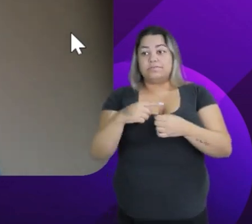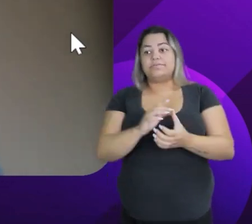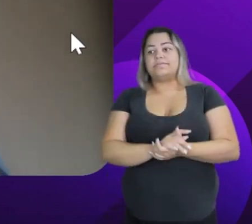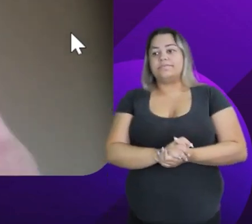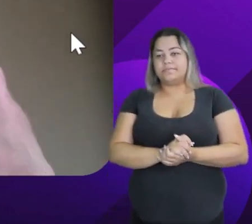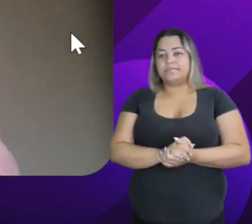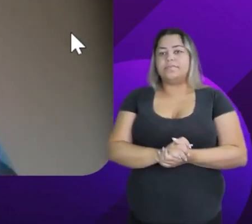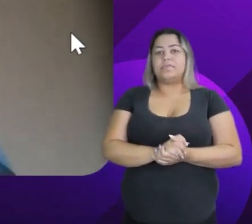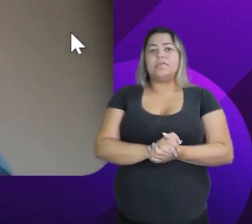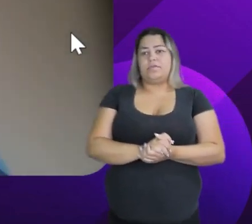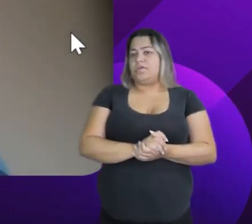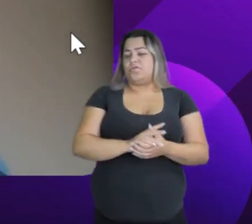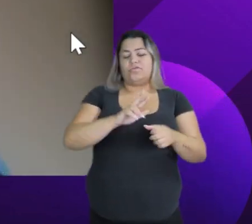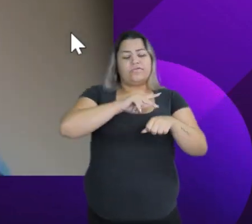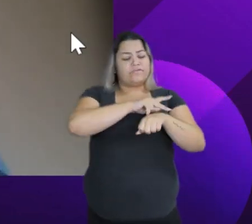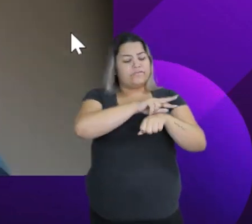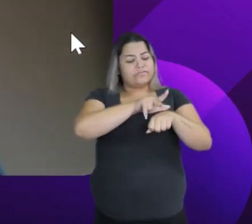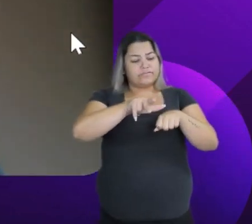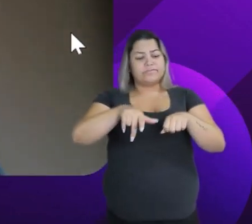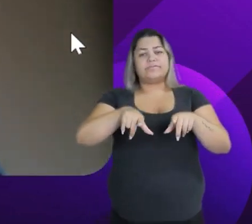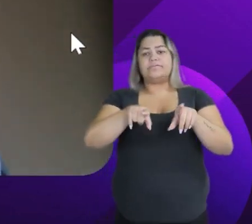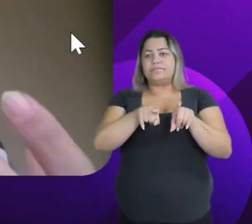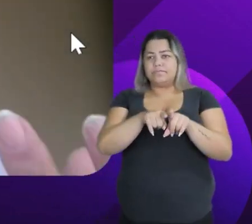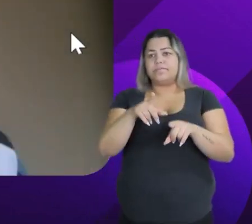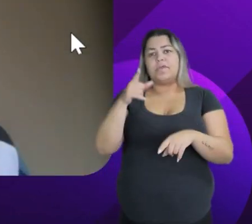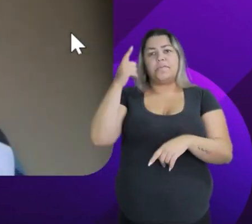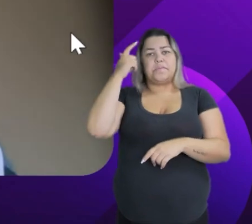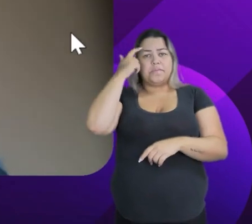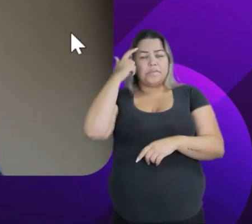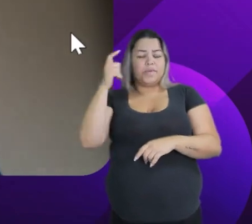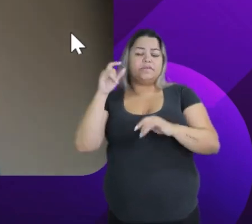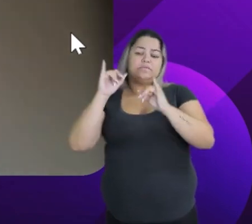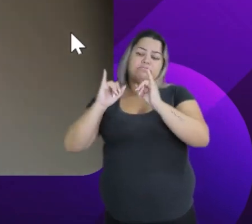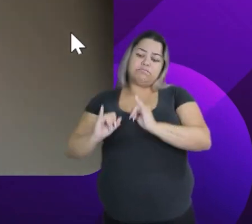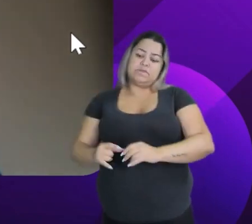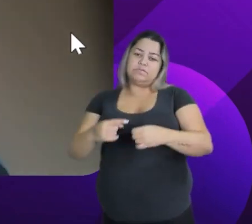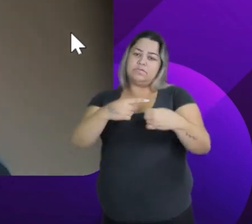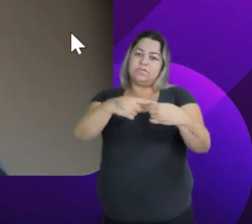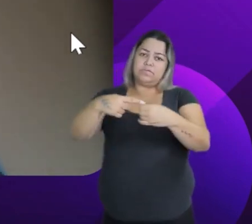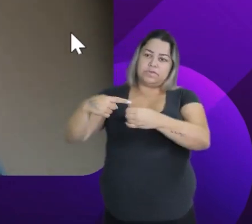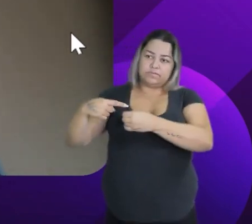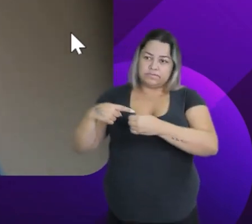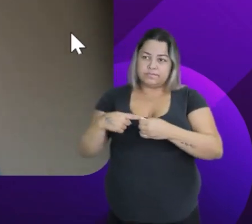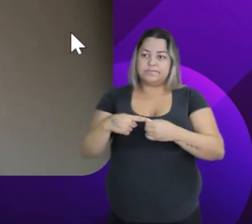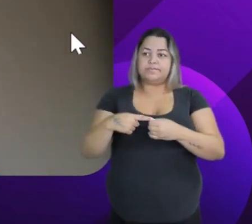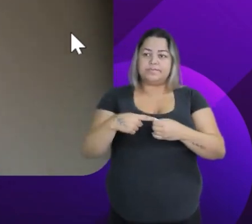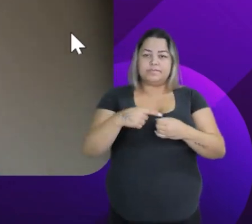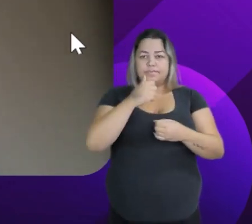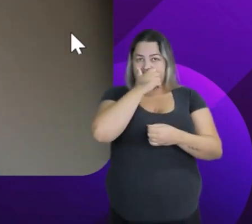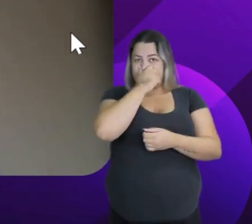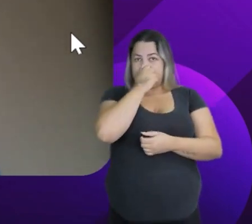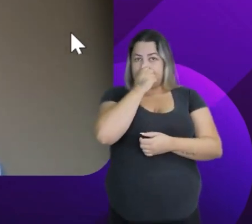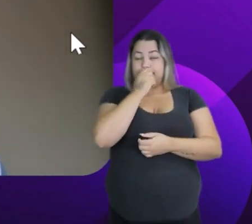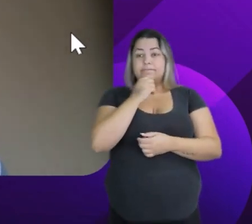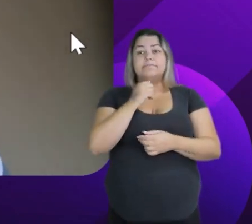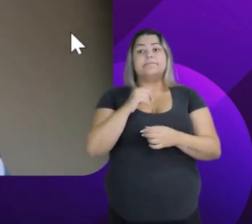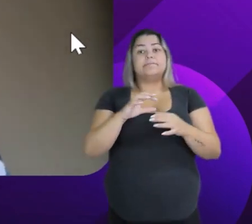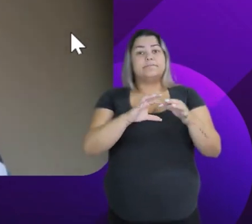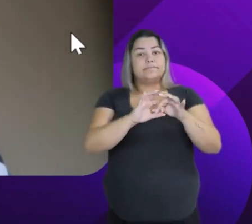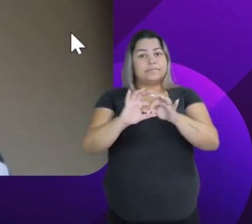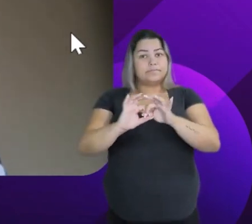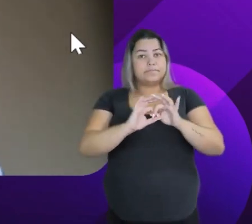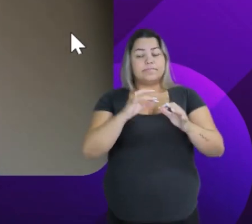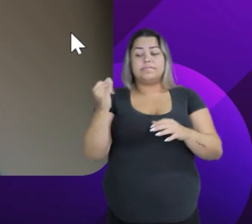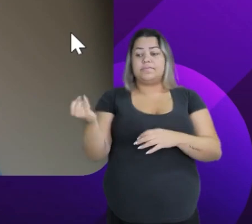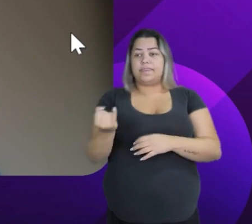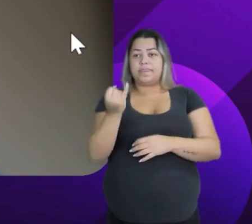que são trazidos por diversos teóricos que pensam o desenho da cidade, o urbanismo, essa relação seria fundamental para a gente